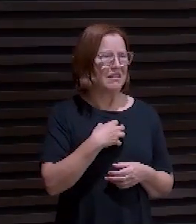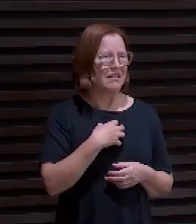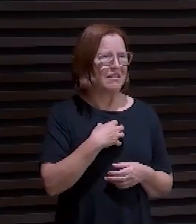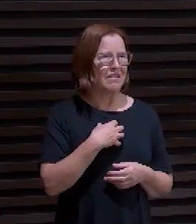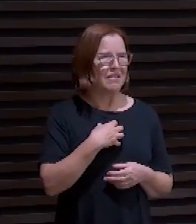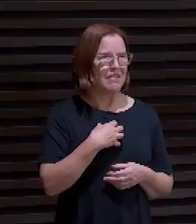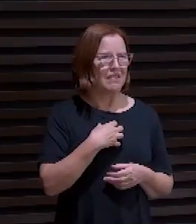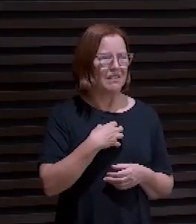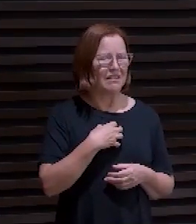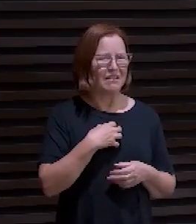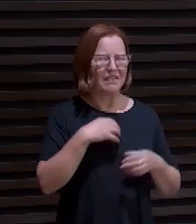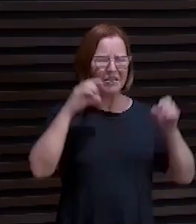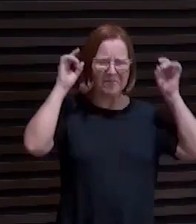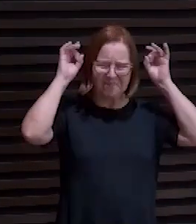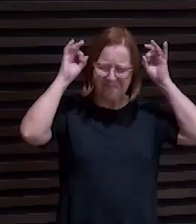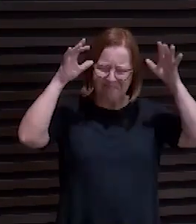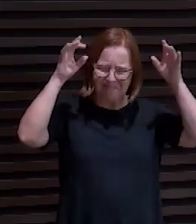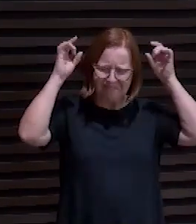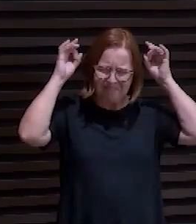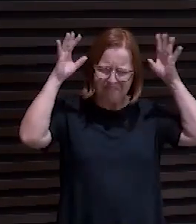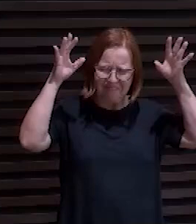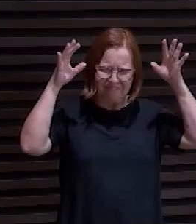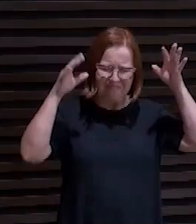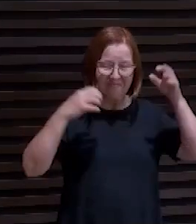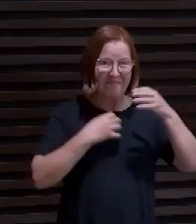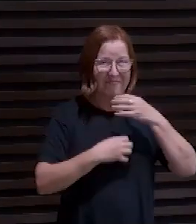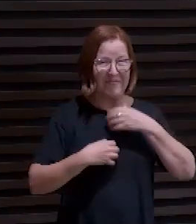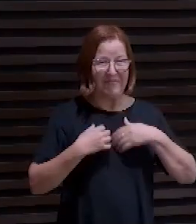dores de cabeça e muita agonia.